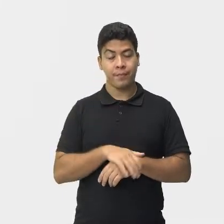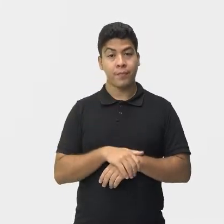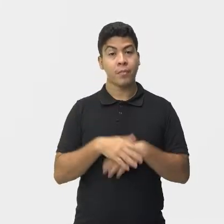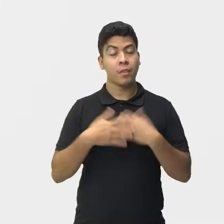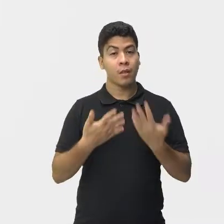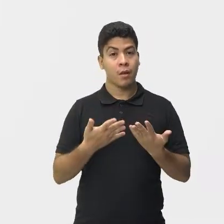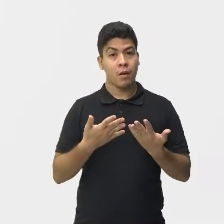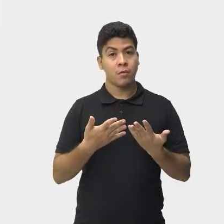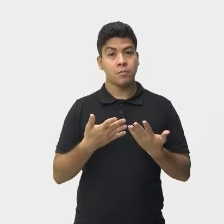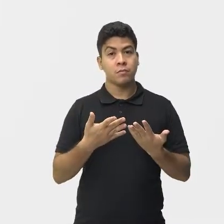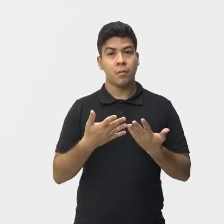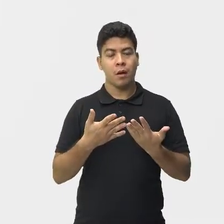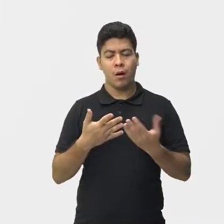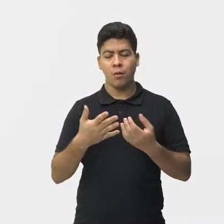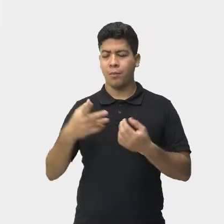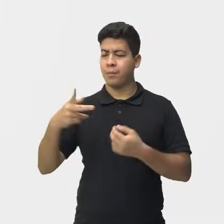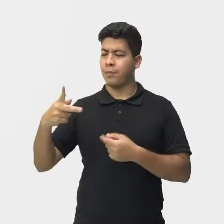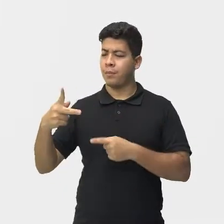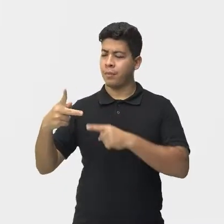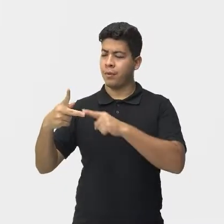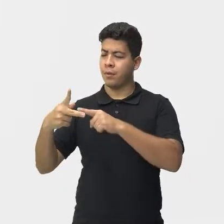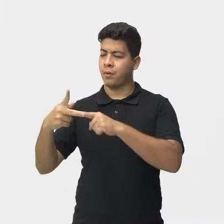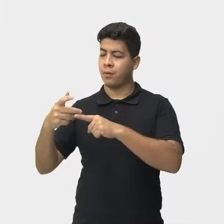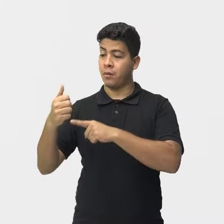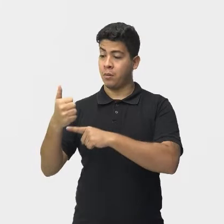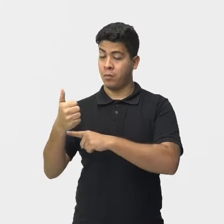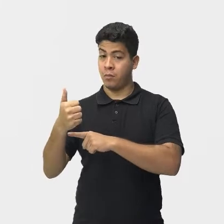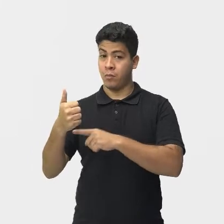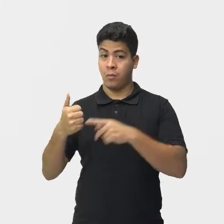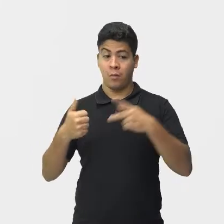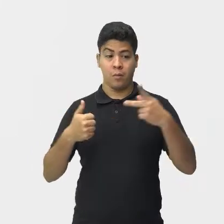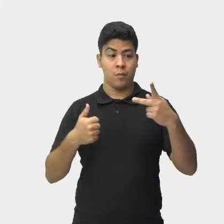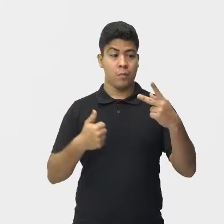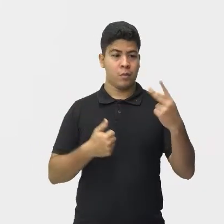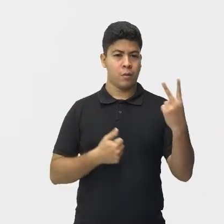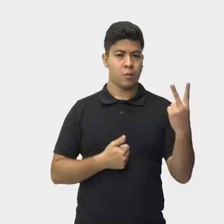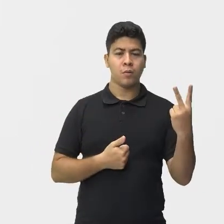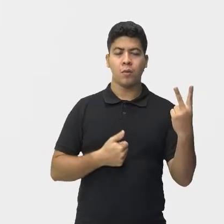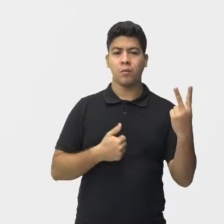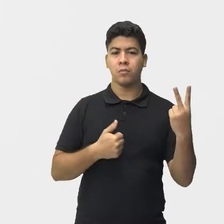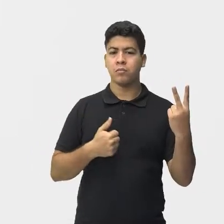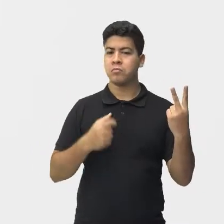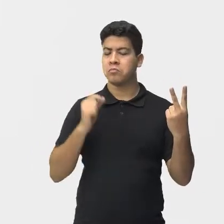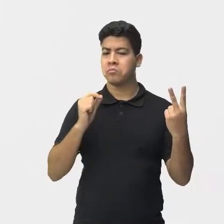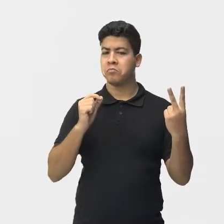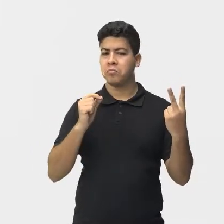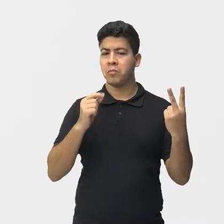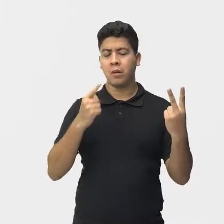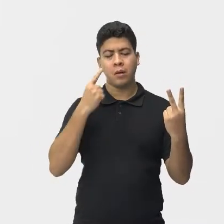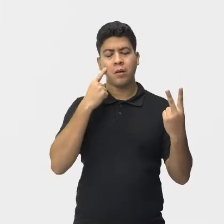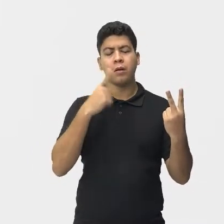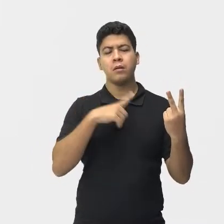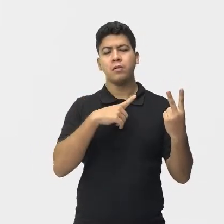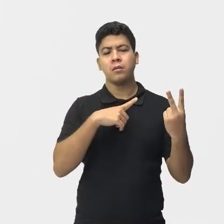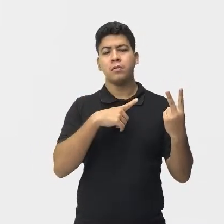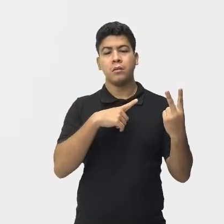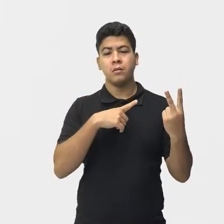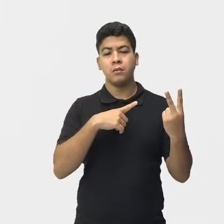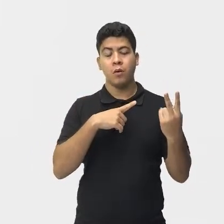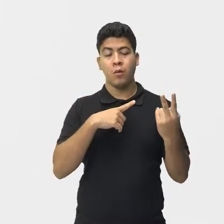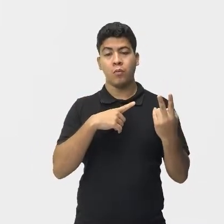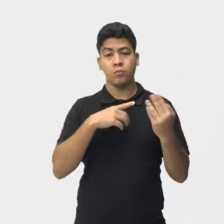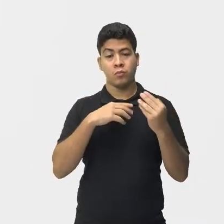apesar da pressão mudar de P1 para P2, né, com valores diferentes, o volume aqui, ó, o volume, ele